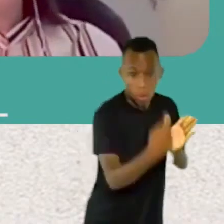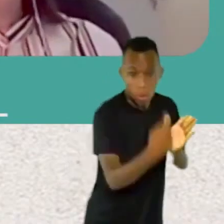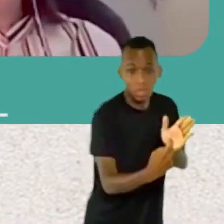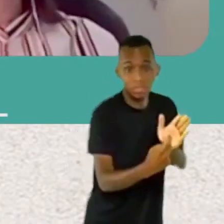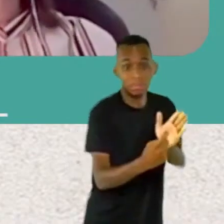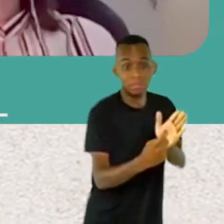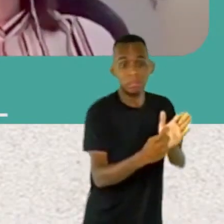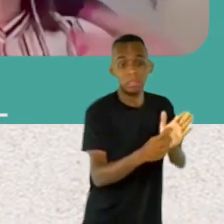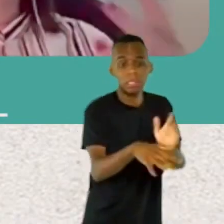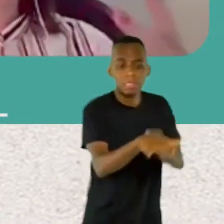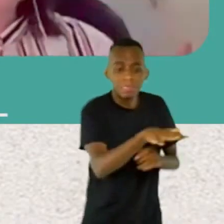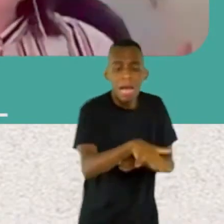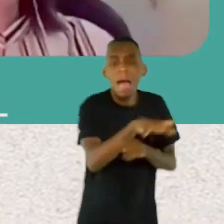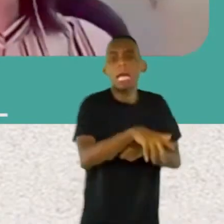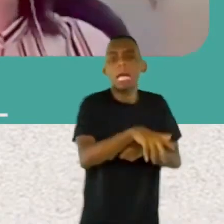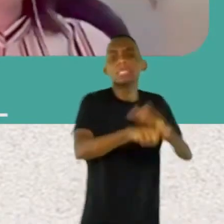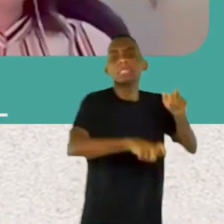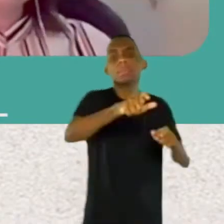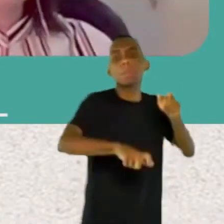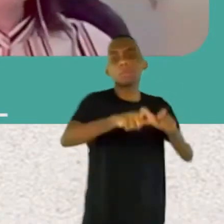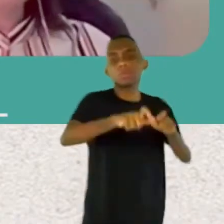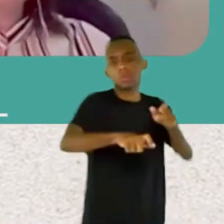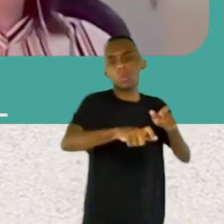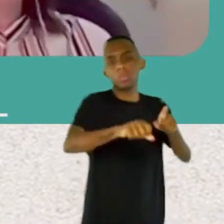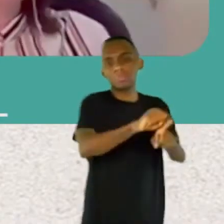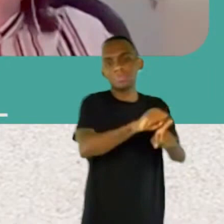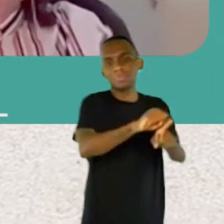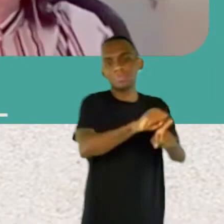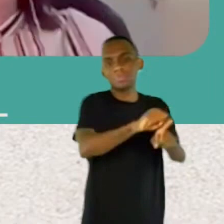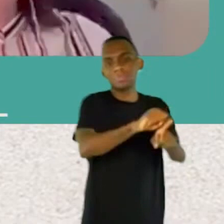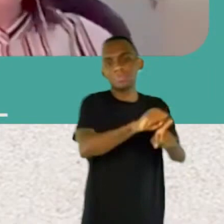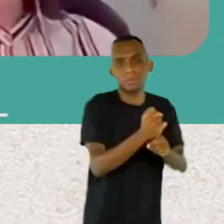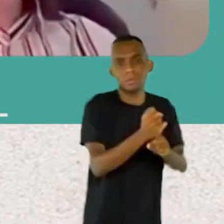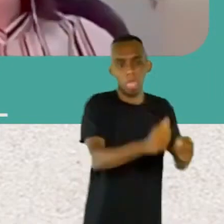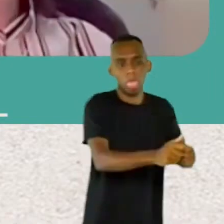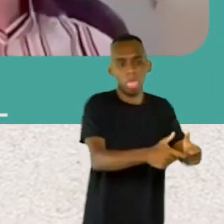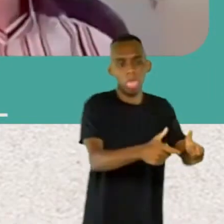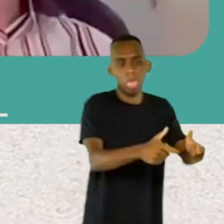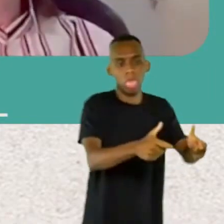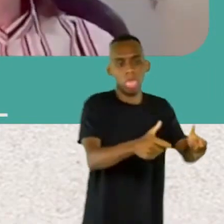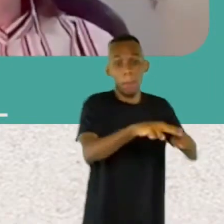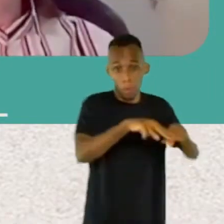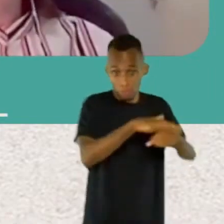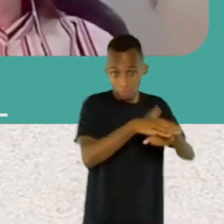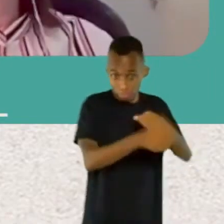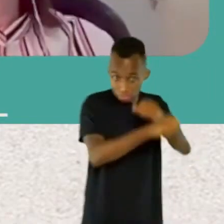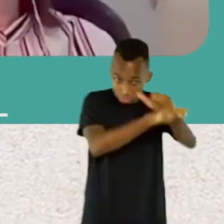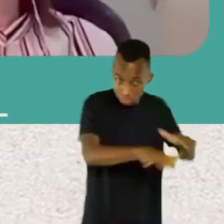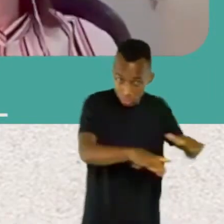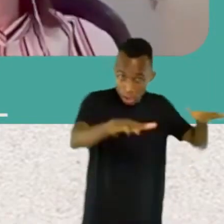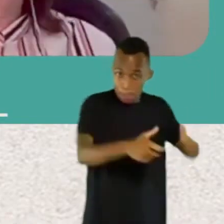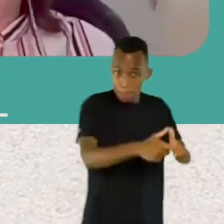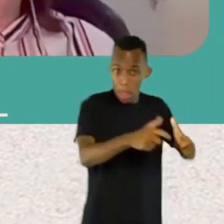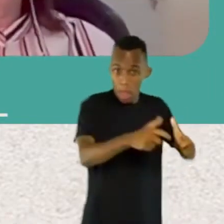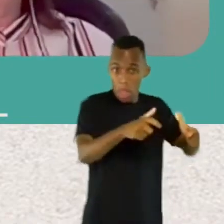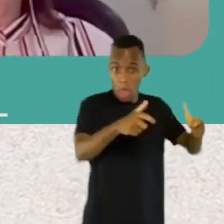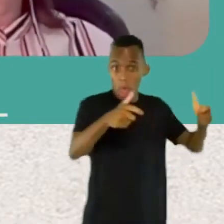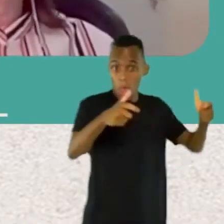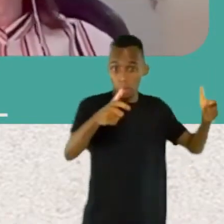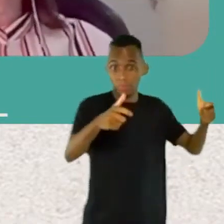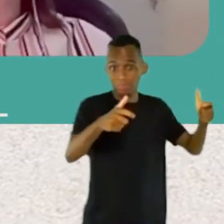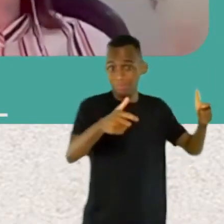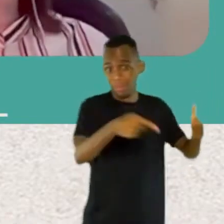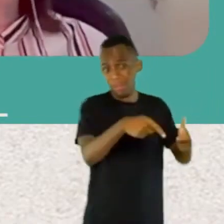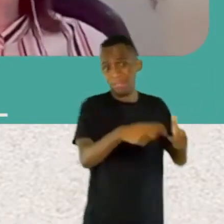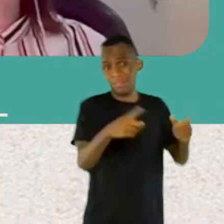população brasileira que cresceu muito durante a pandemia, que vive completamente à deriva,